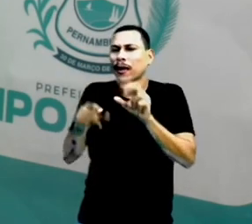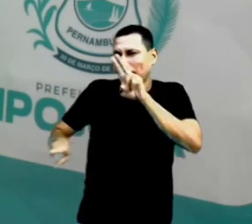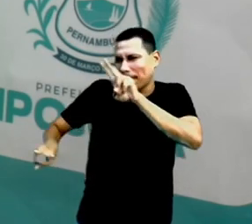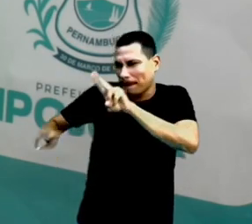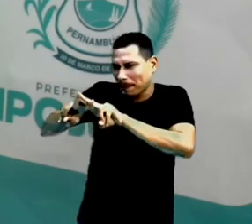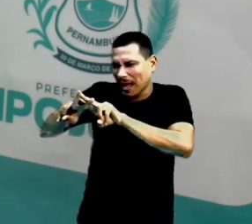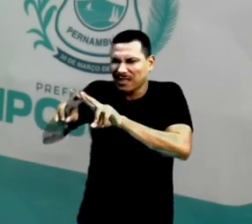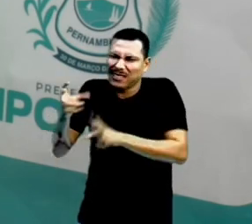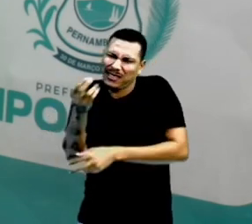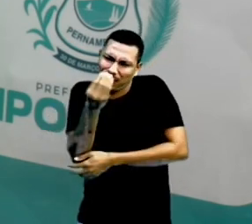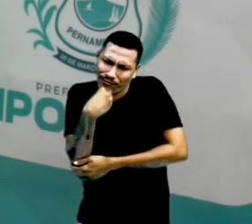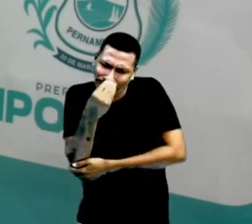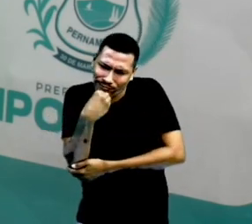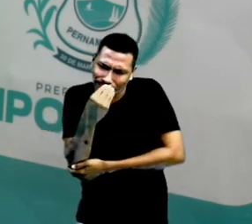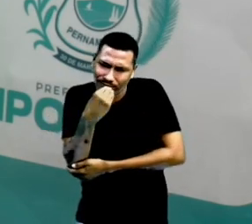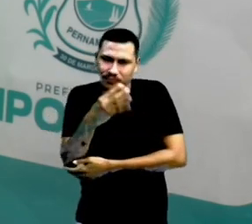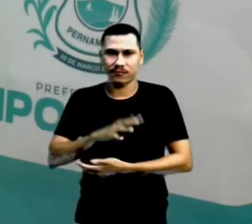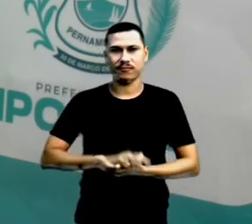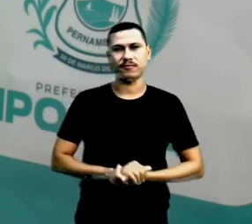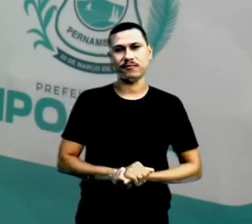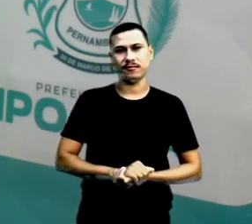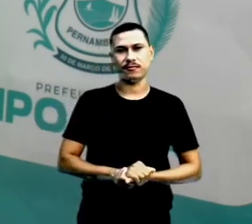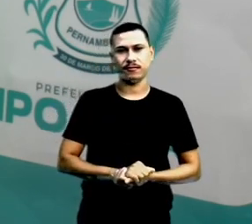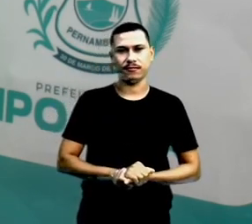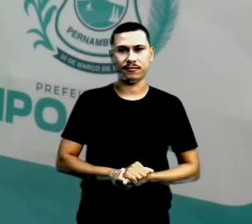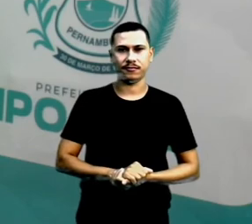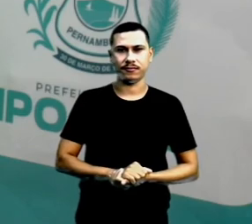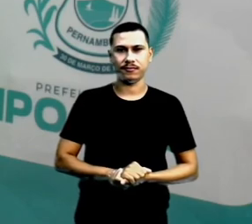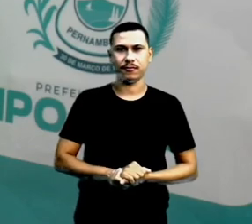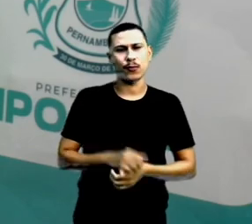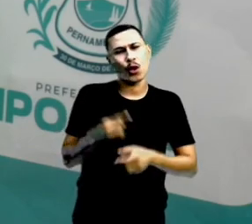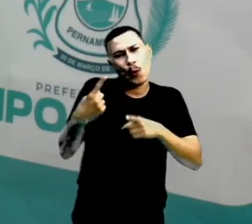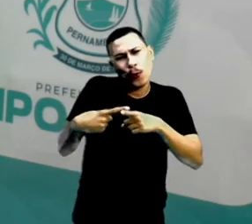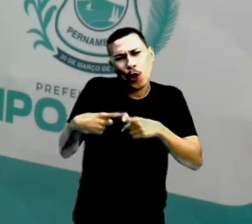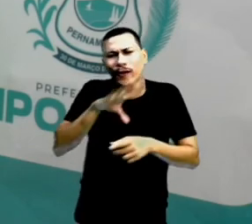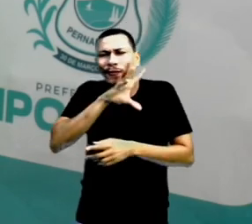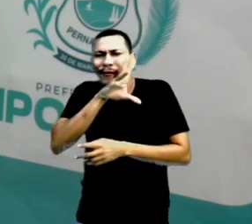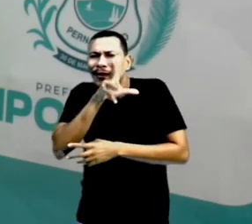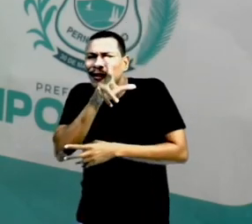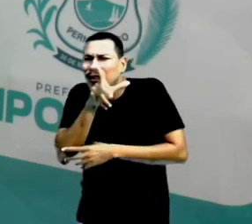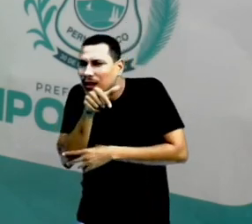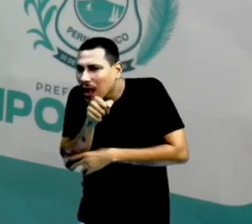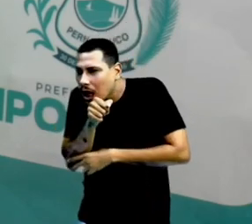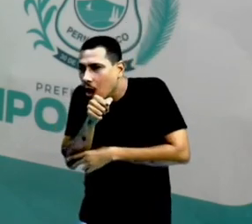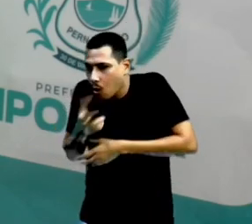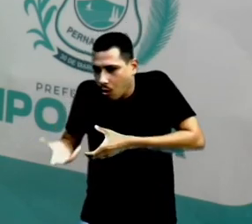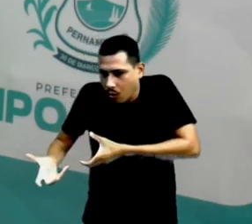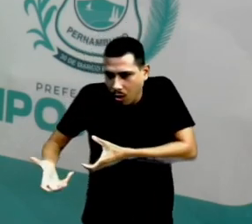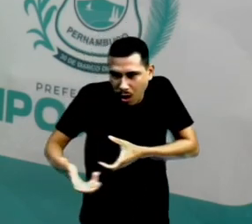e fraco. Por quê? Ele foi preso pelos caçadores